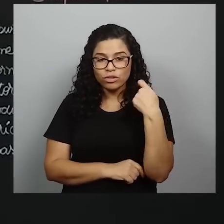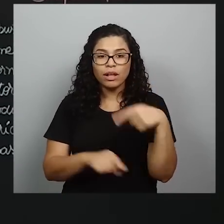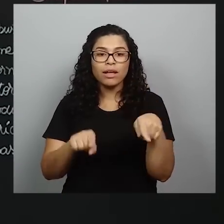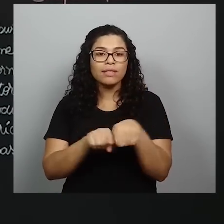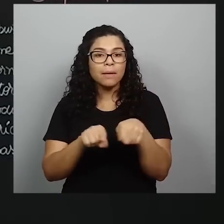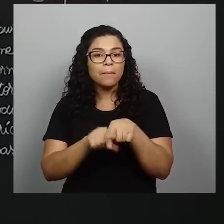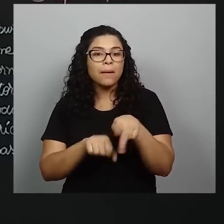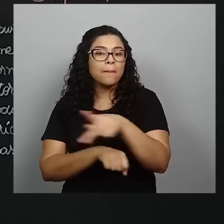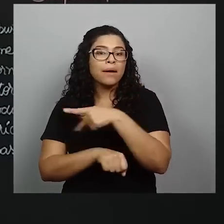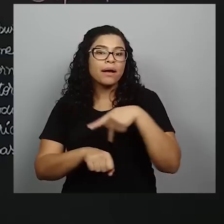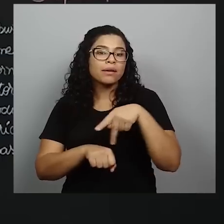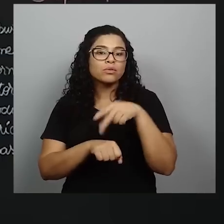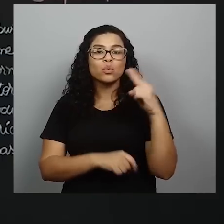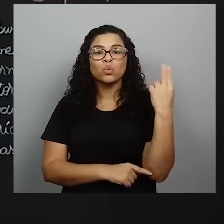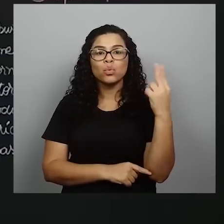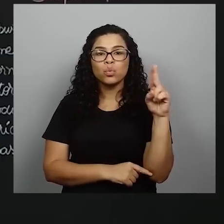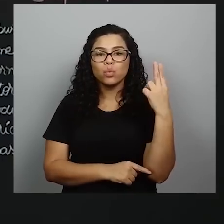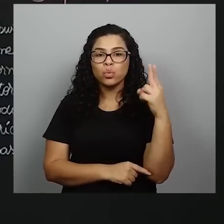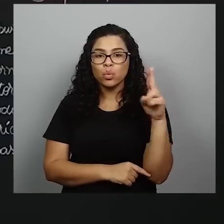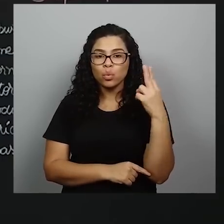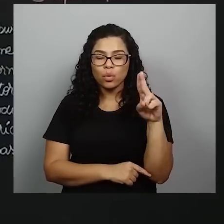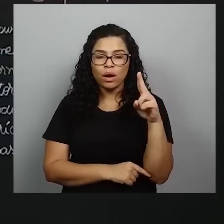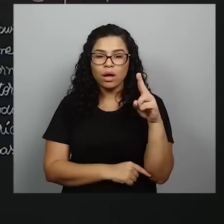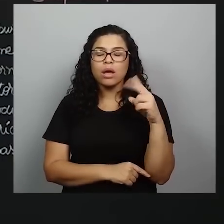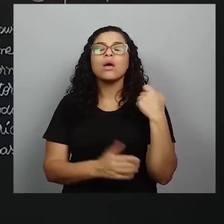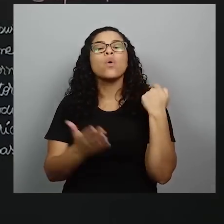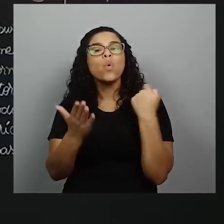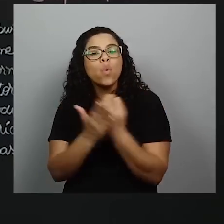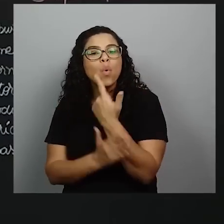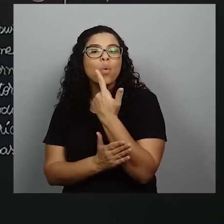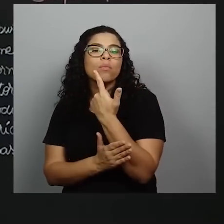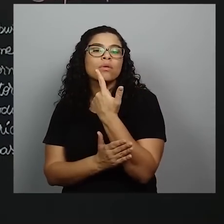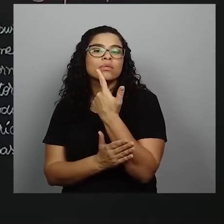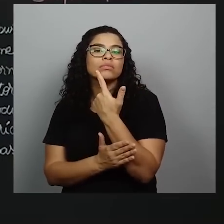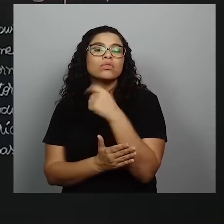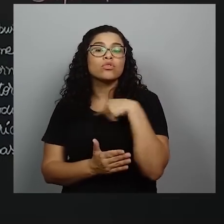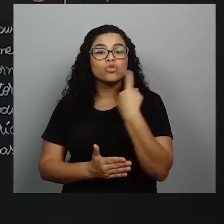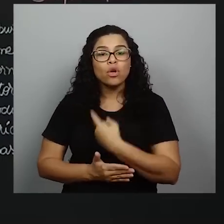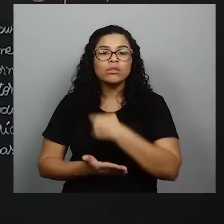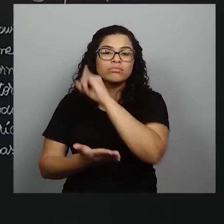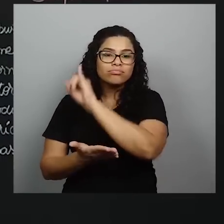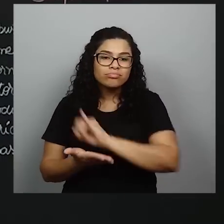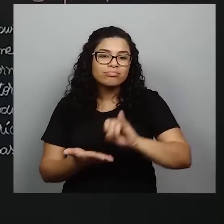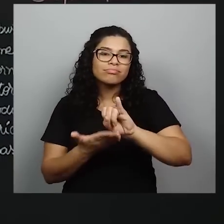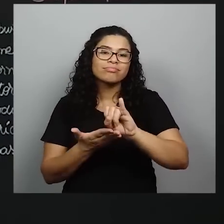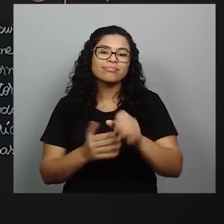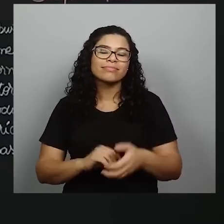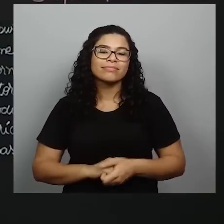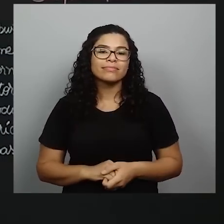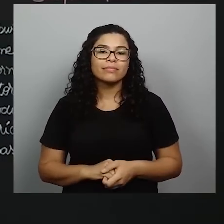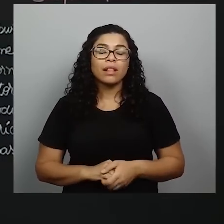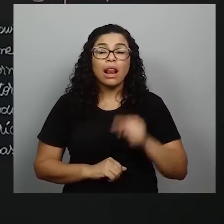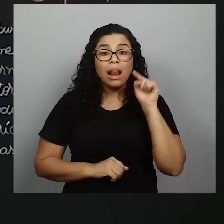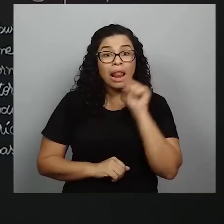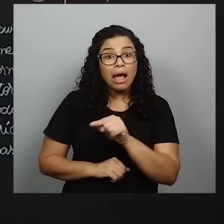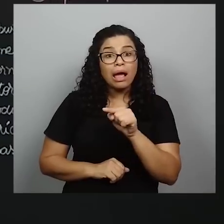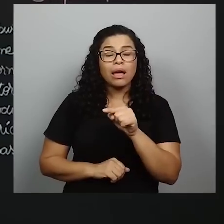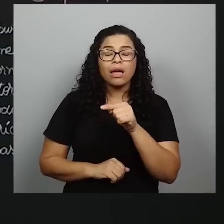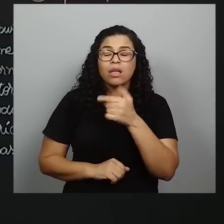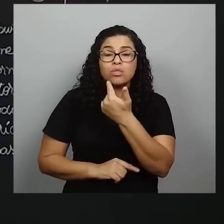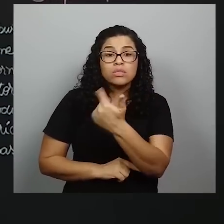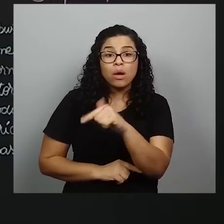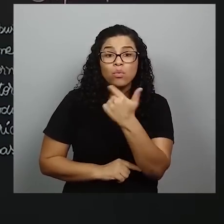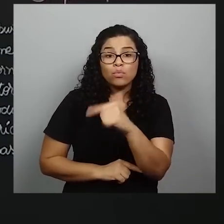países grandes produtores e exportadores dessa matéria-prima, do trigo. Em compensação, lá eles não